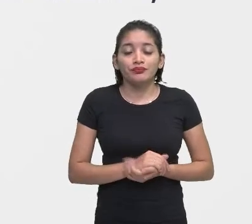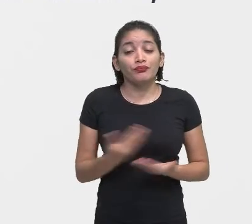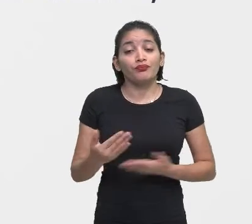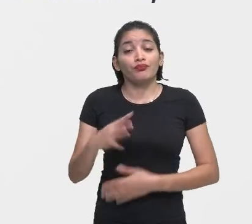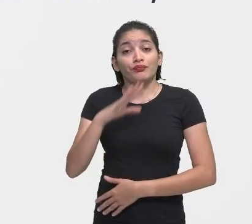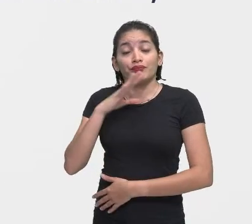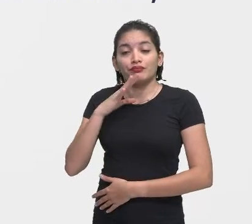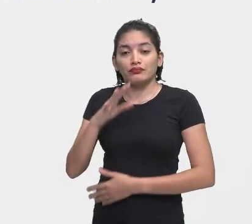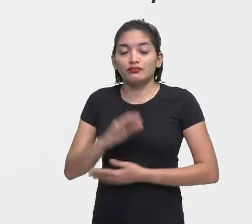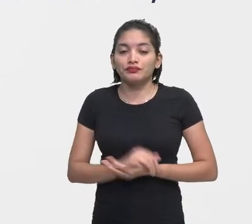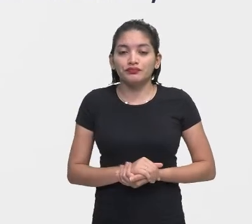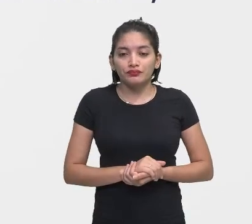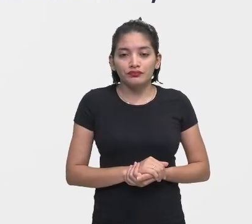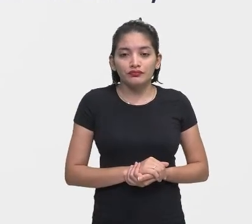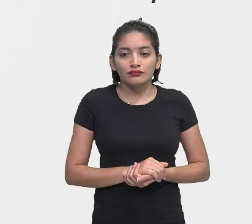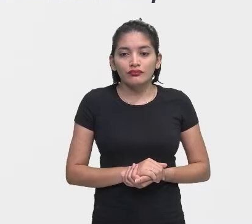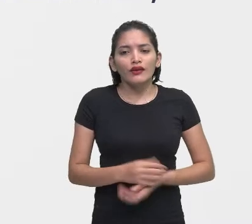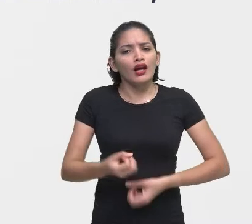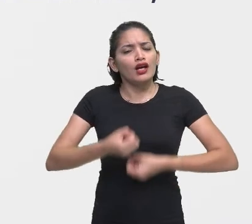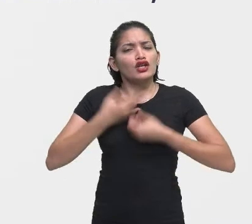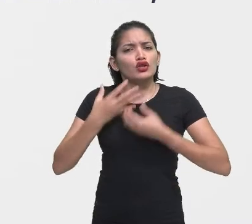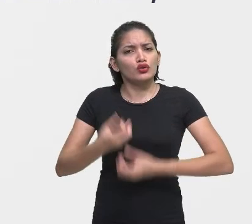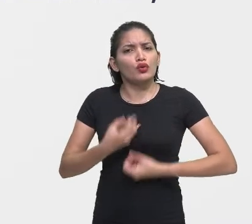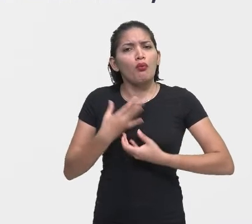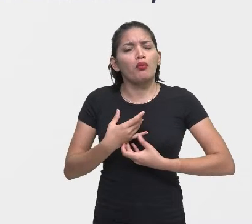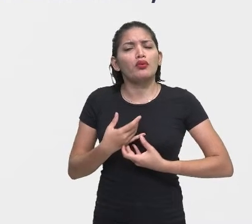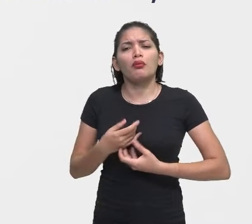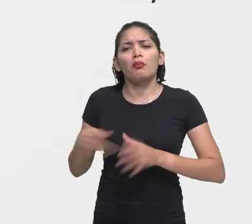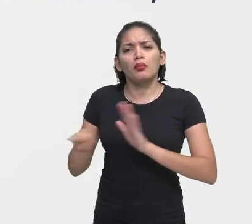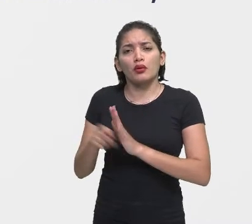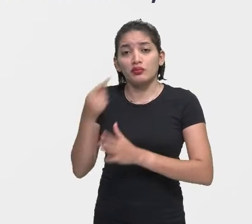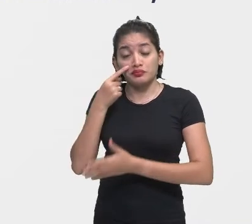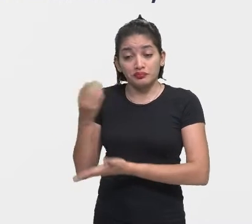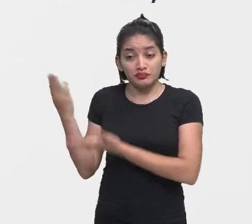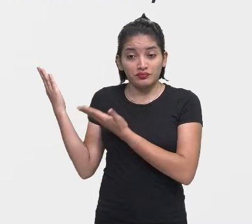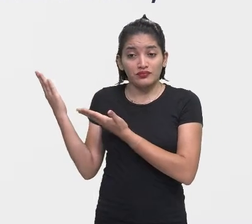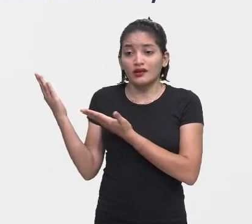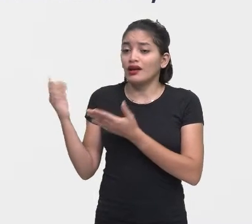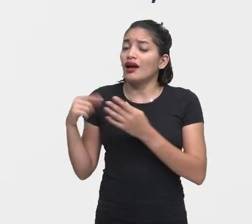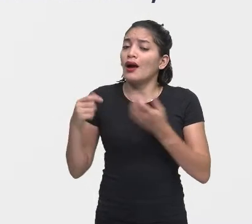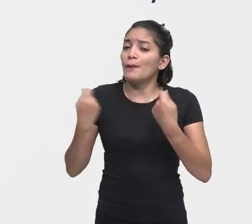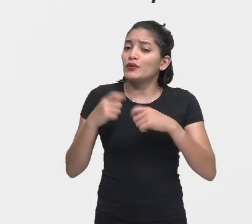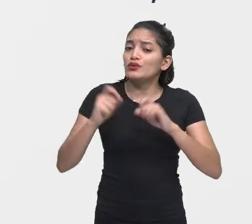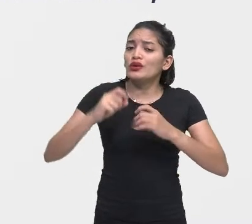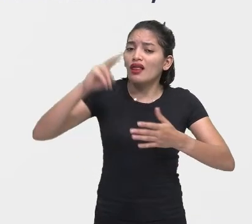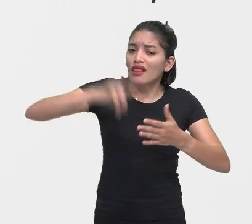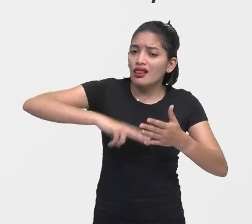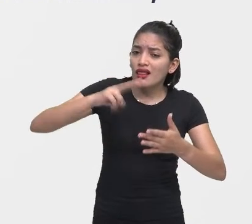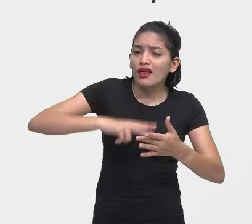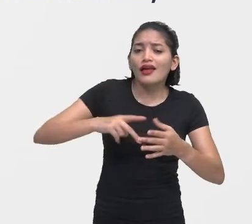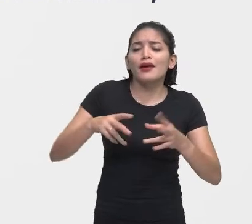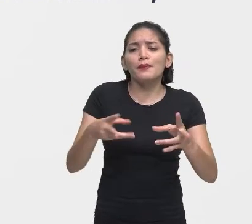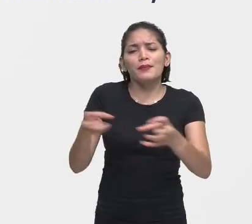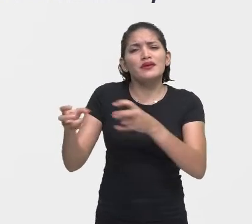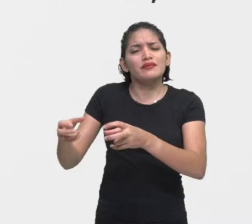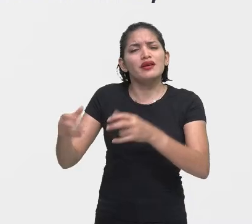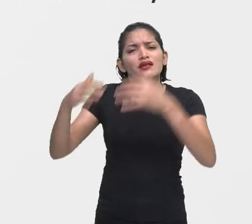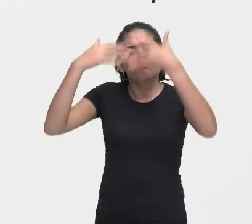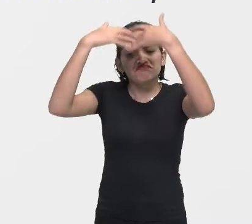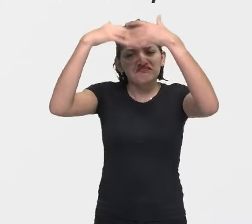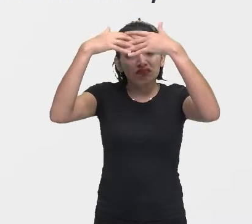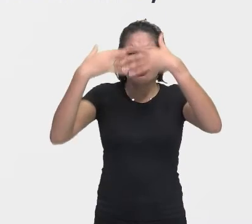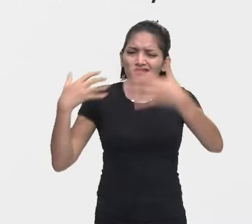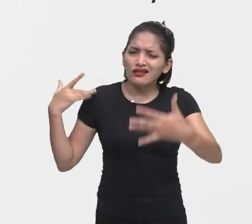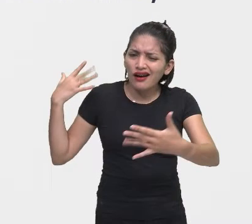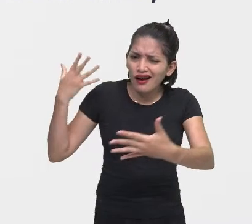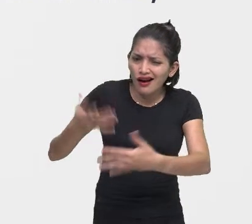conhecer. Então, nos poemas deste heterônimo, né, é possível você ler e você ver a consciência da